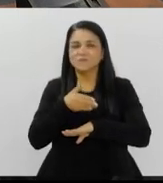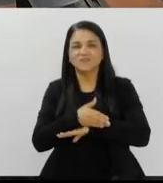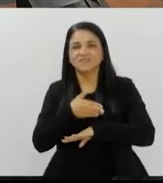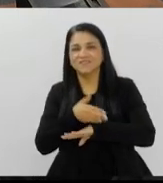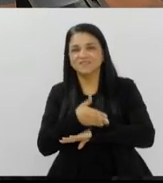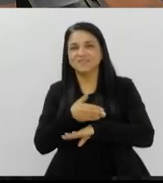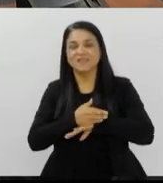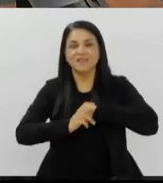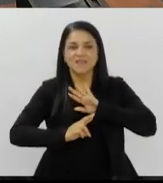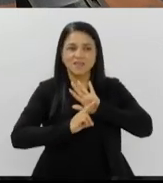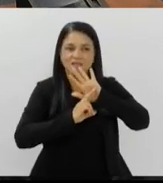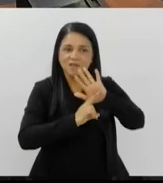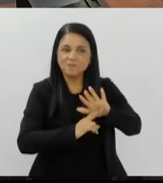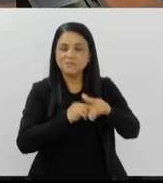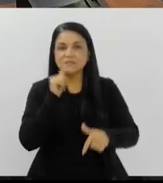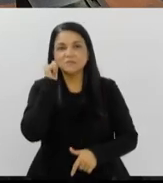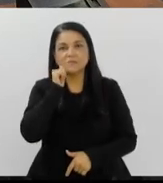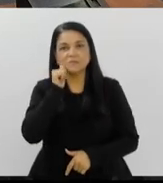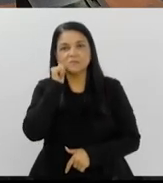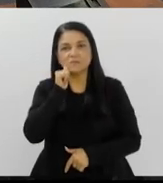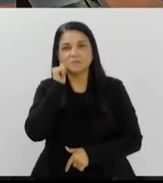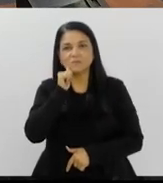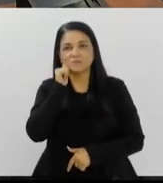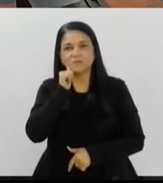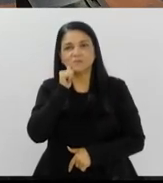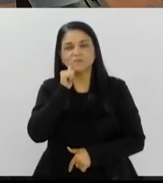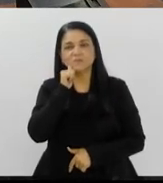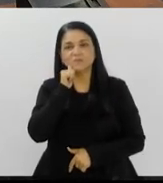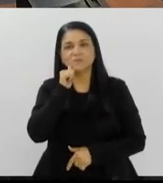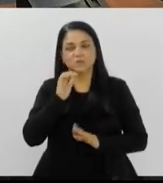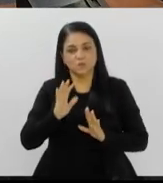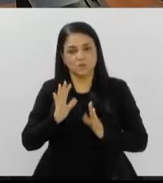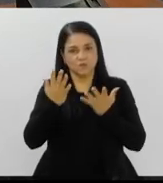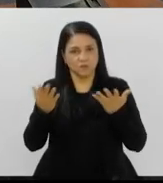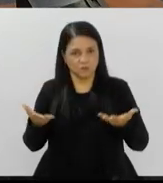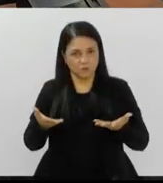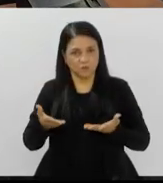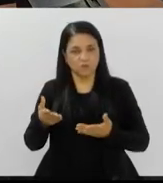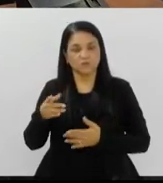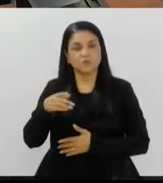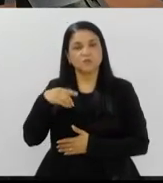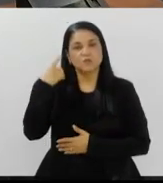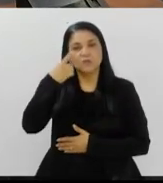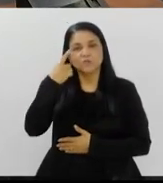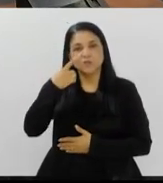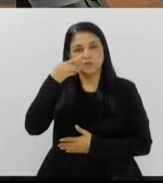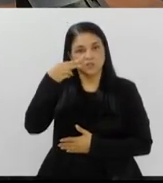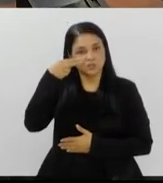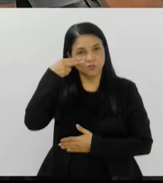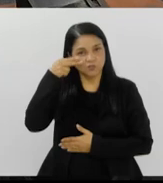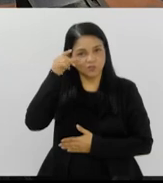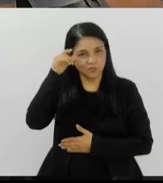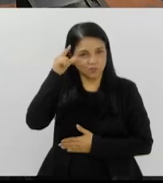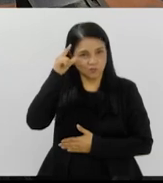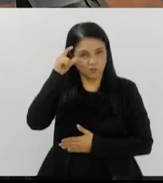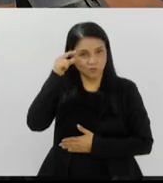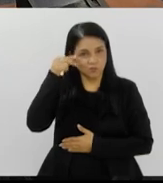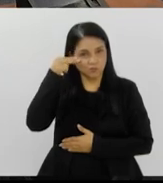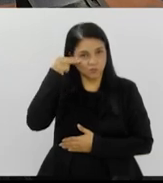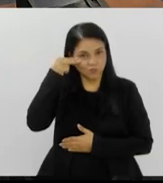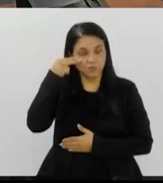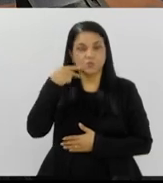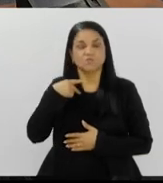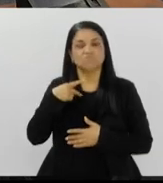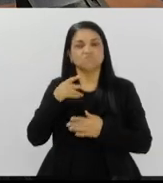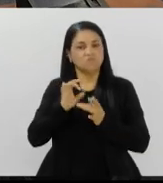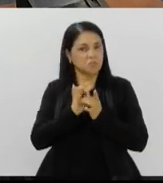a representação feminina nesse evento. A Tia Ju foi extremamente democrática, buscou advogados e